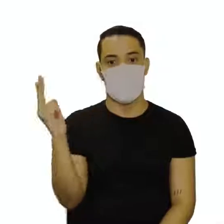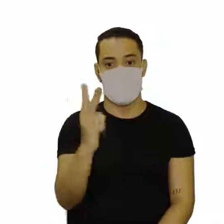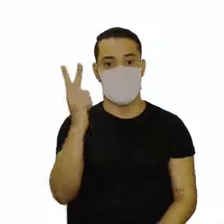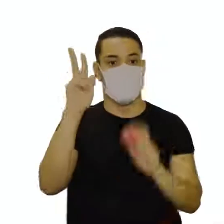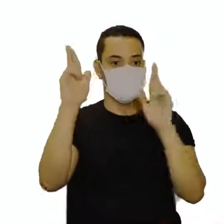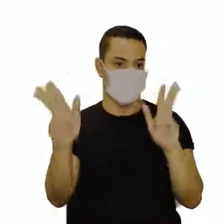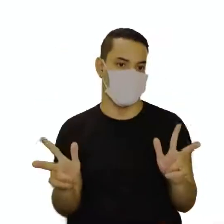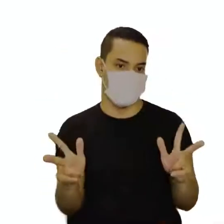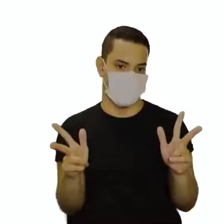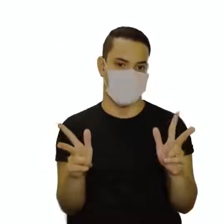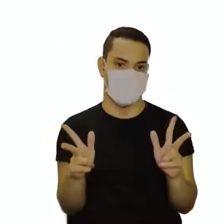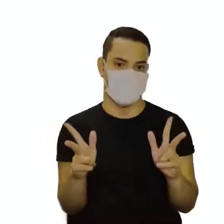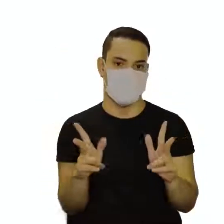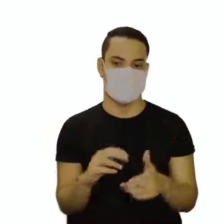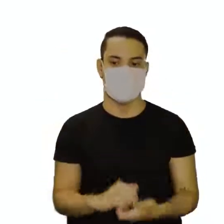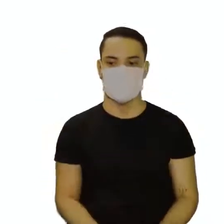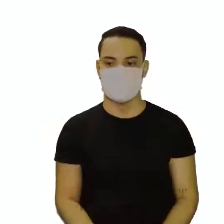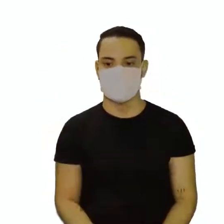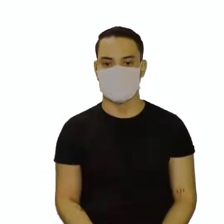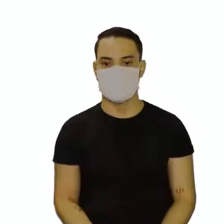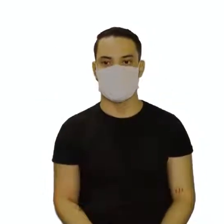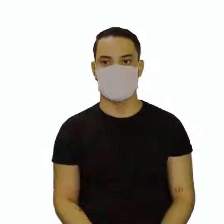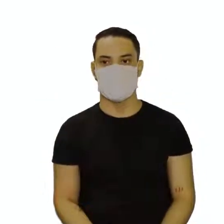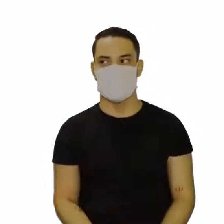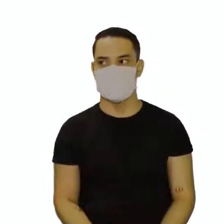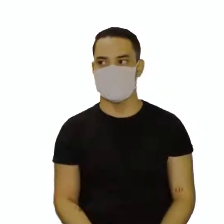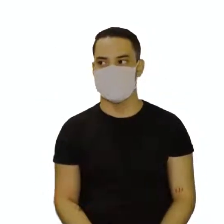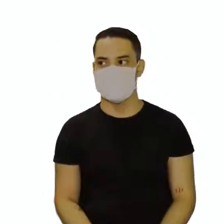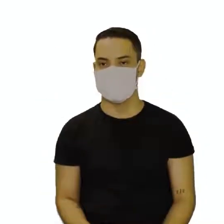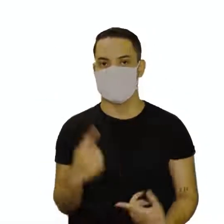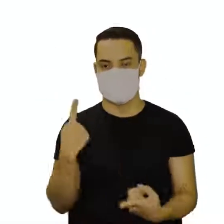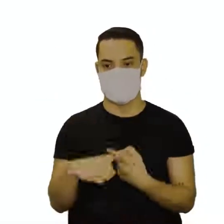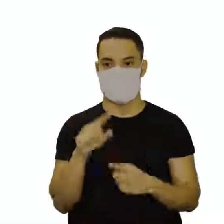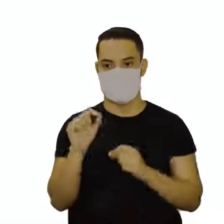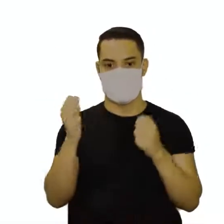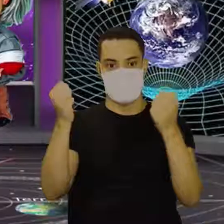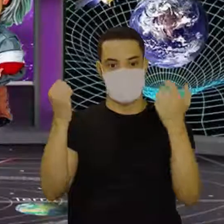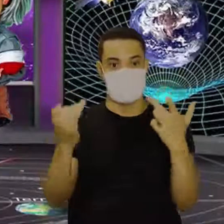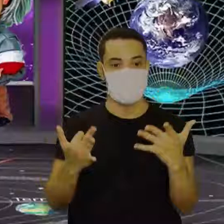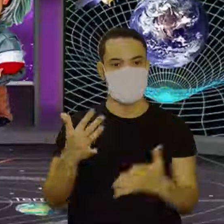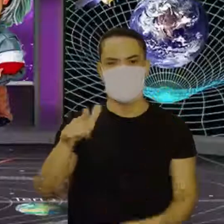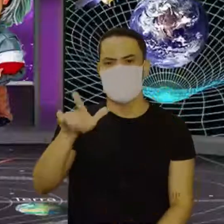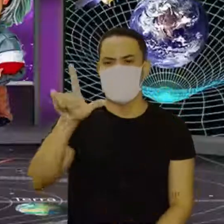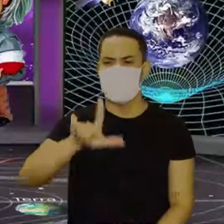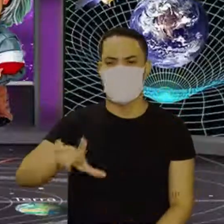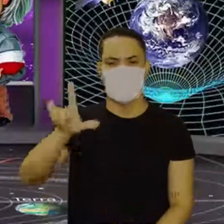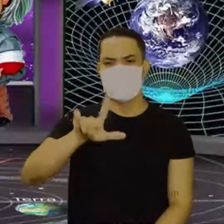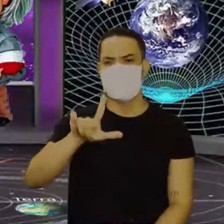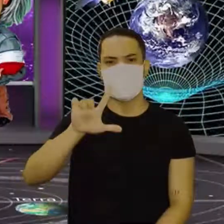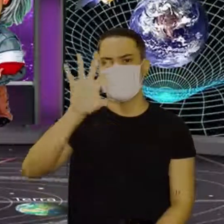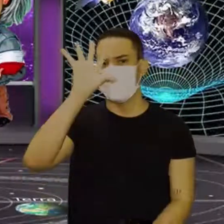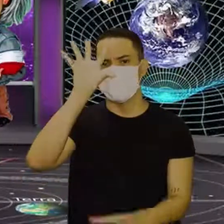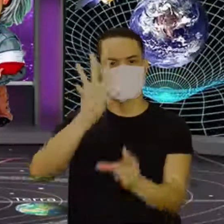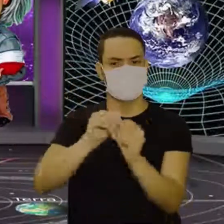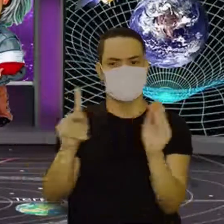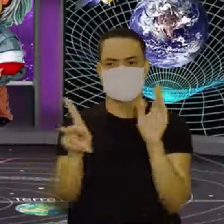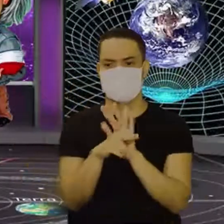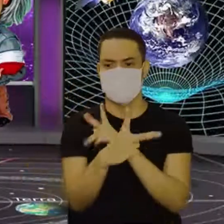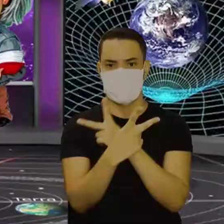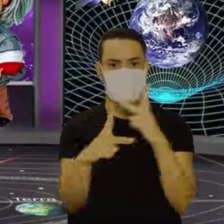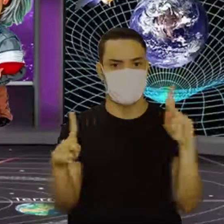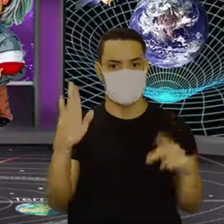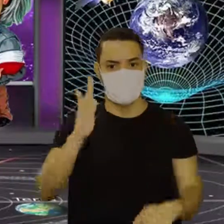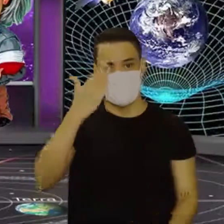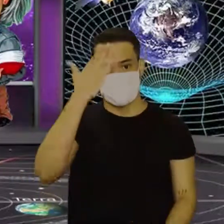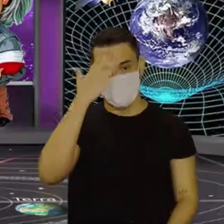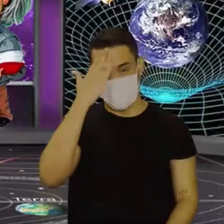voltagem aplicada sobre ele. Então, o que eu falei? Lógico, né? Isso aqui só está sendo uma constatação. Falei para